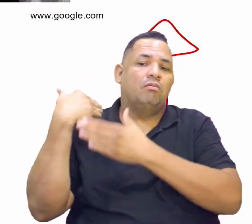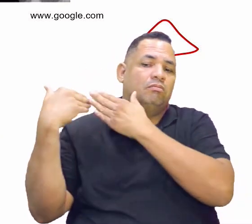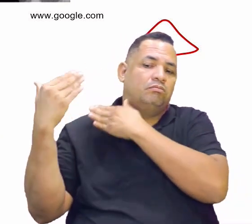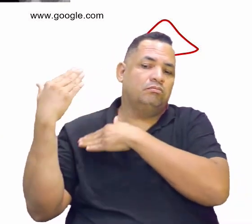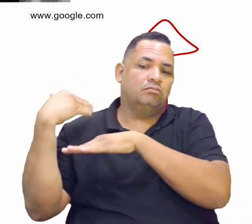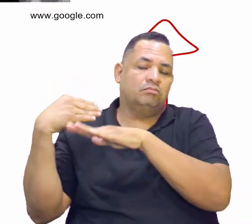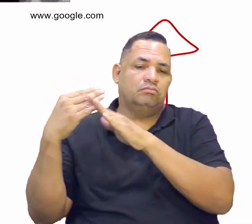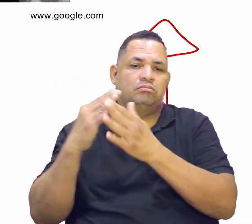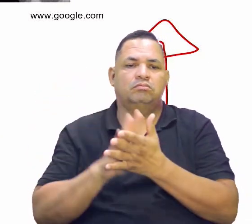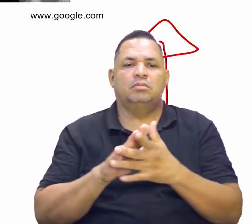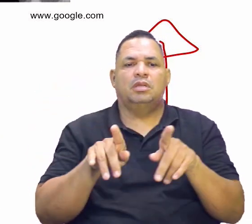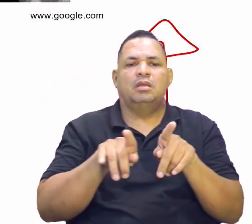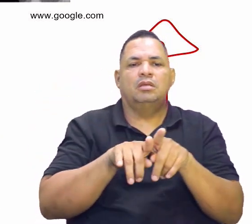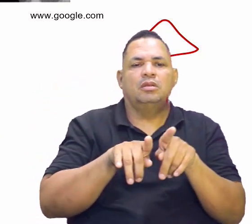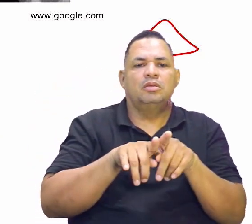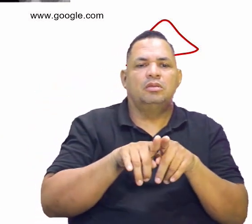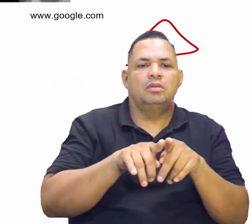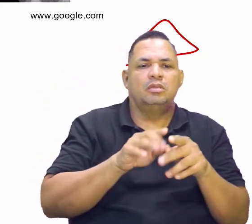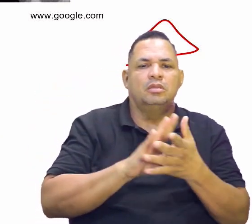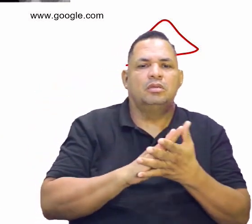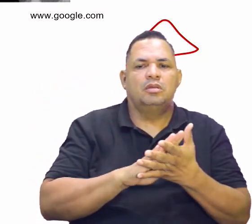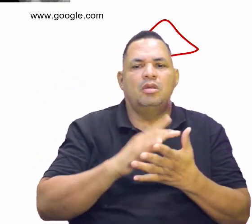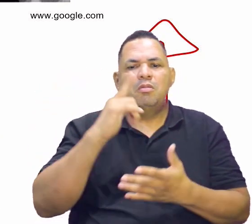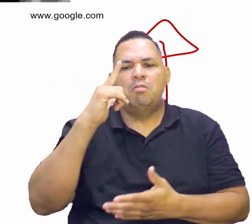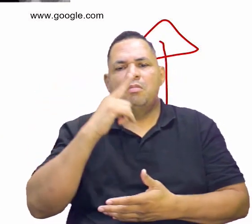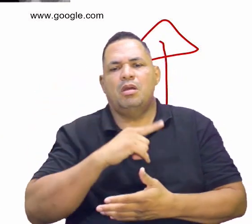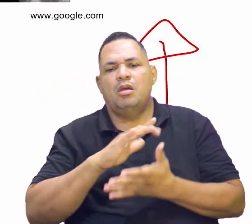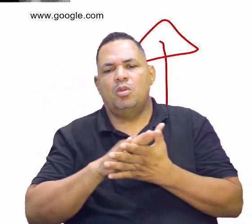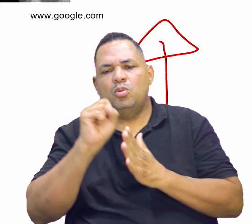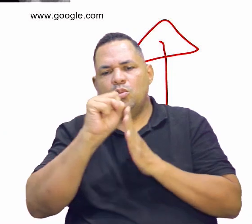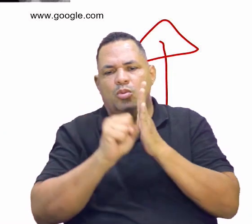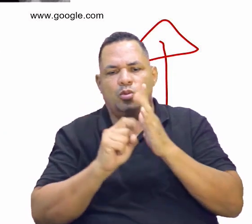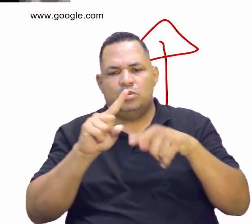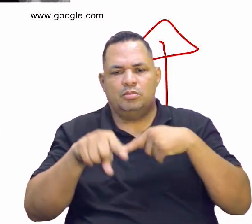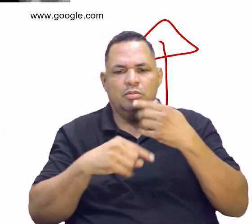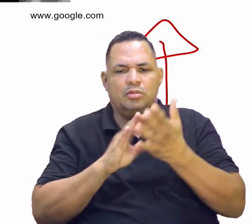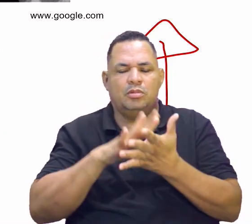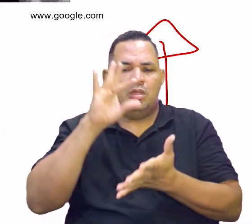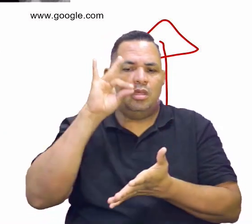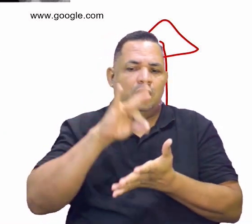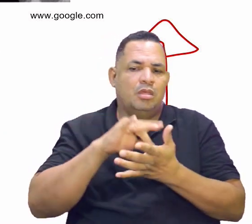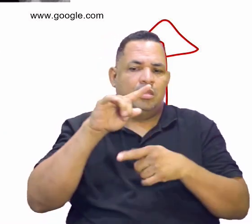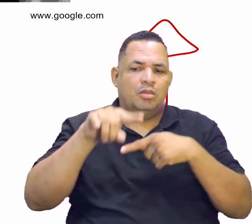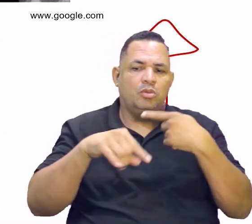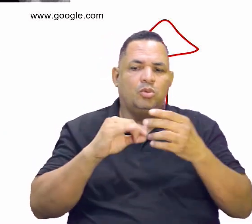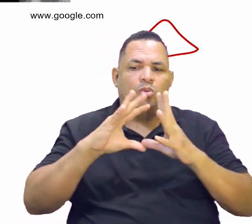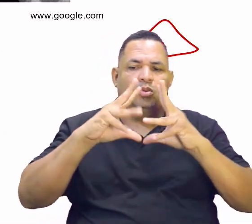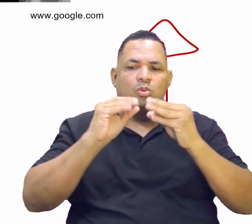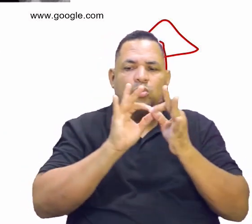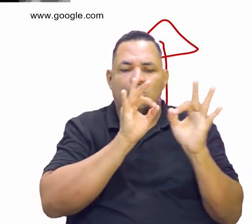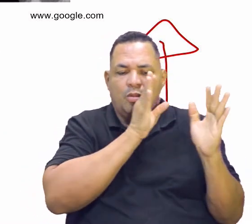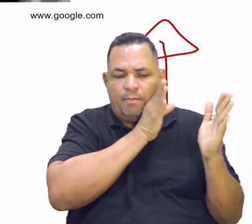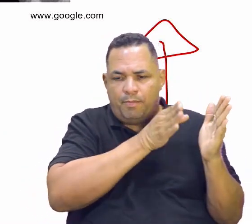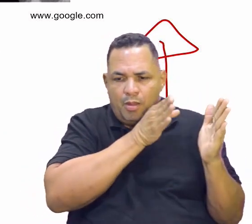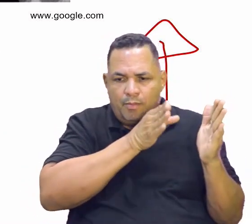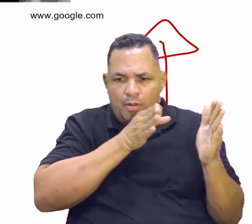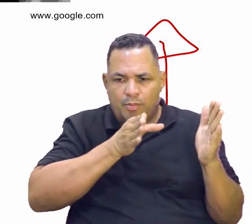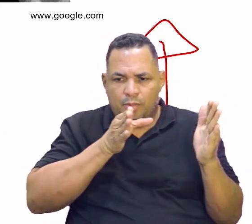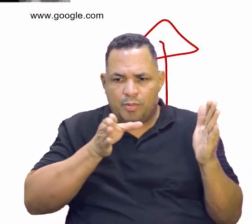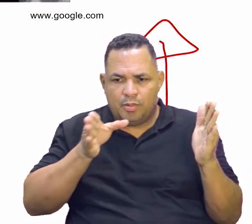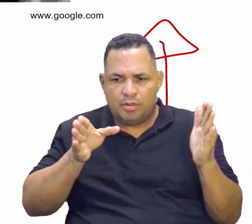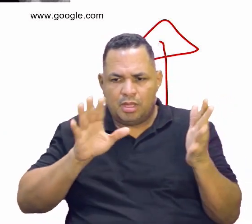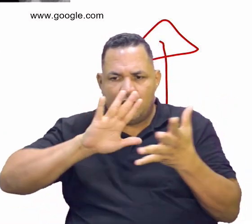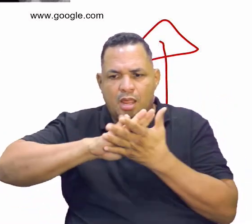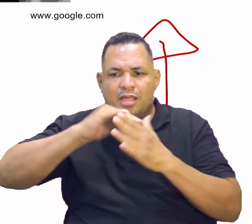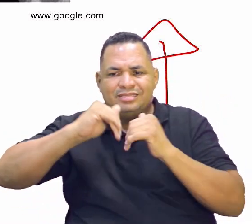questão indianista, o mal do século, depois veio o realismo, depois... Então, toda uma ordem, ela quebra